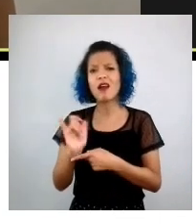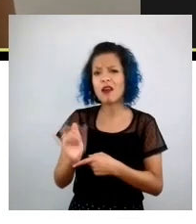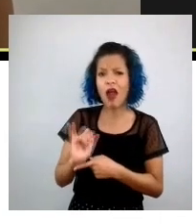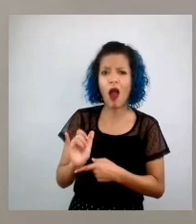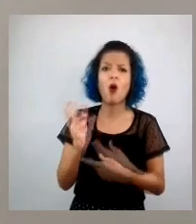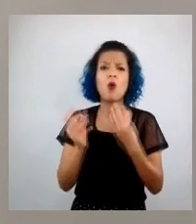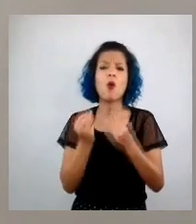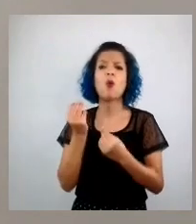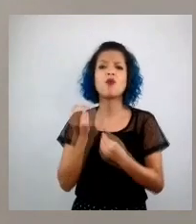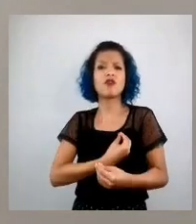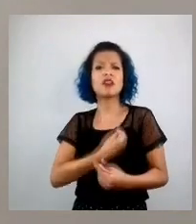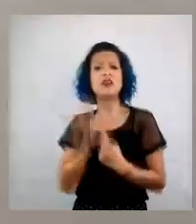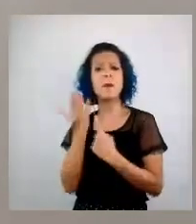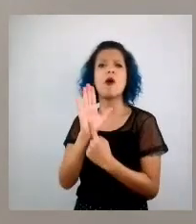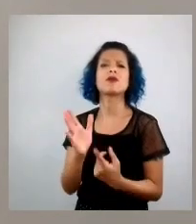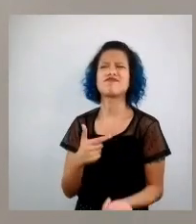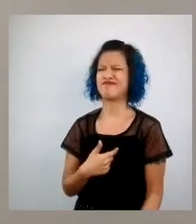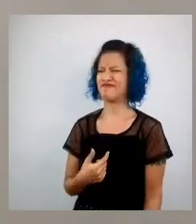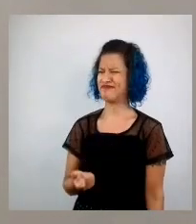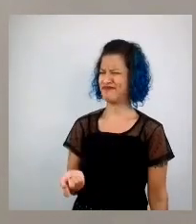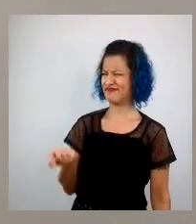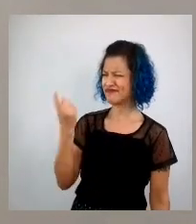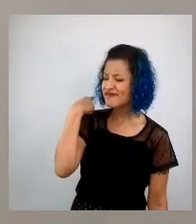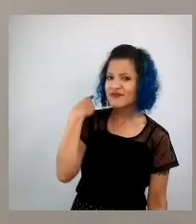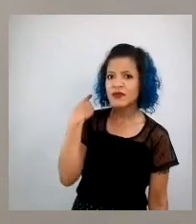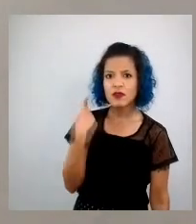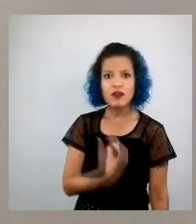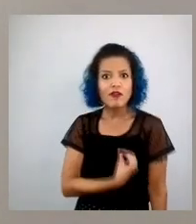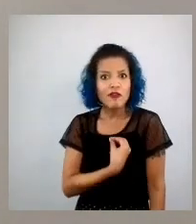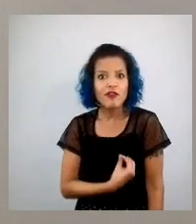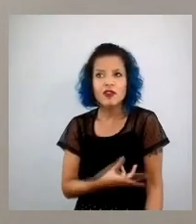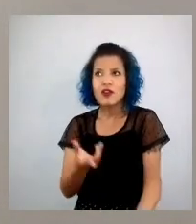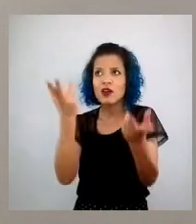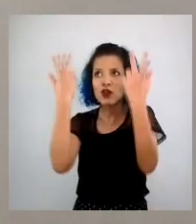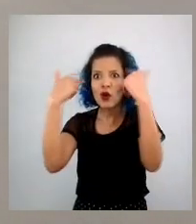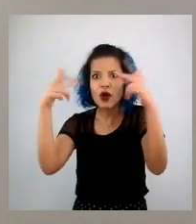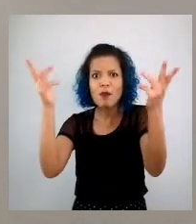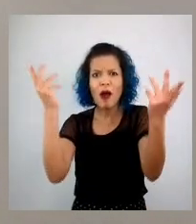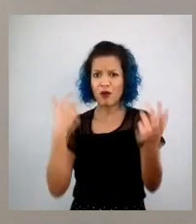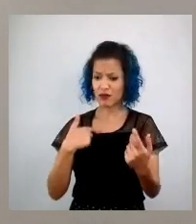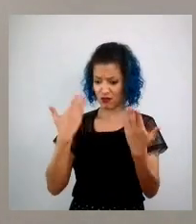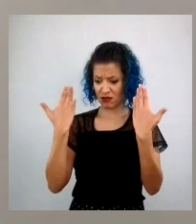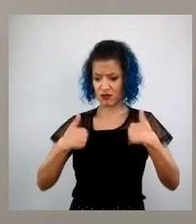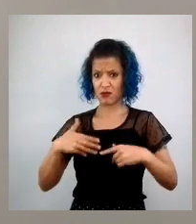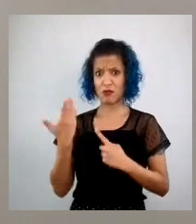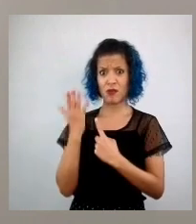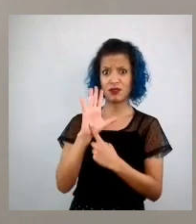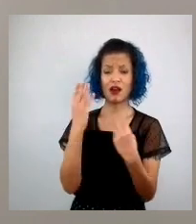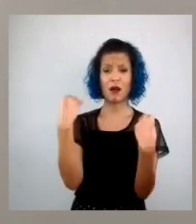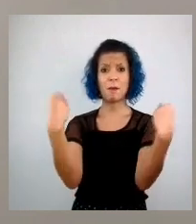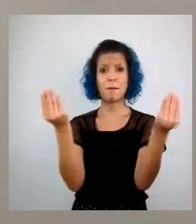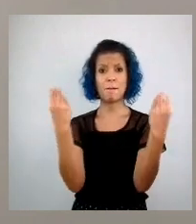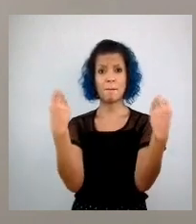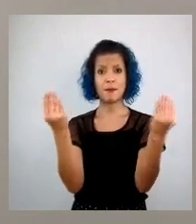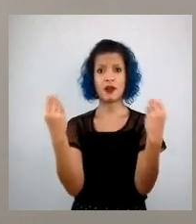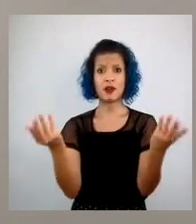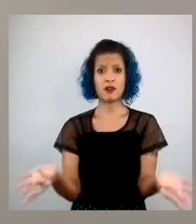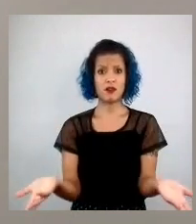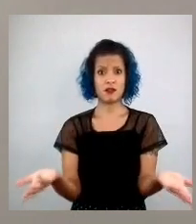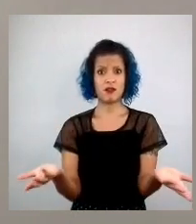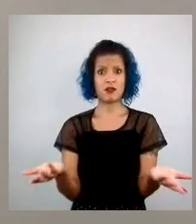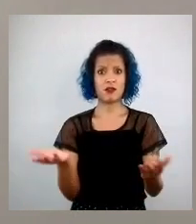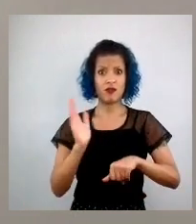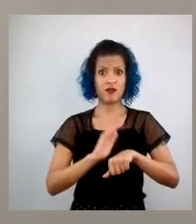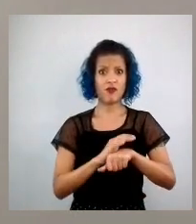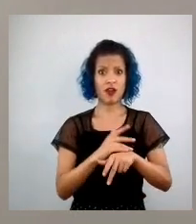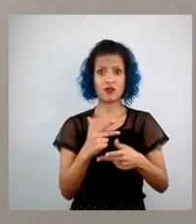absurdo aquilo. Cara, eu só tenho uma vida normal, por que eu tenho que mostrar para as pessoas como eu faço as coisas? E aí